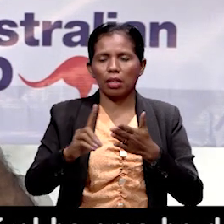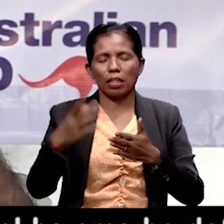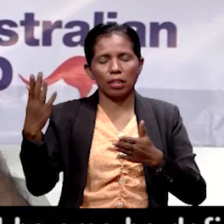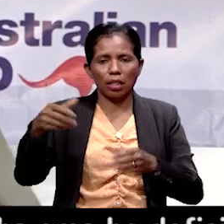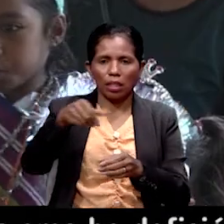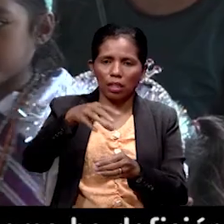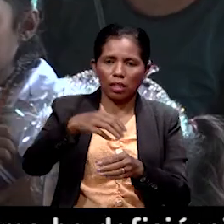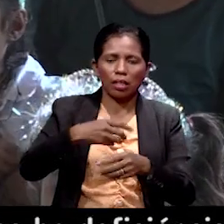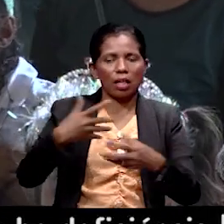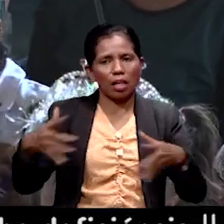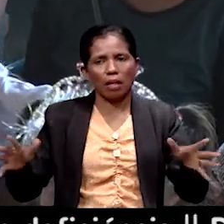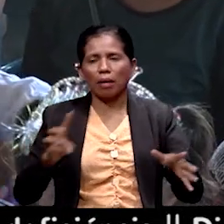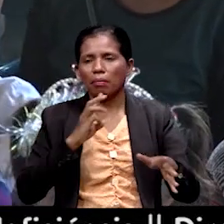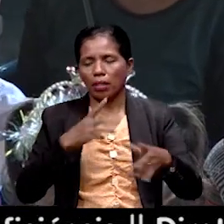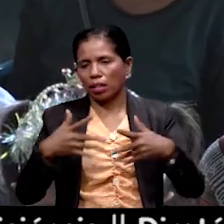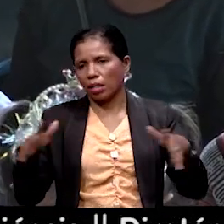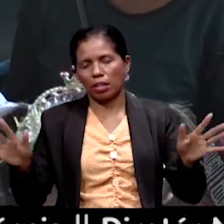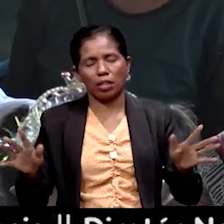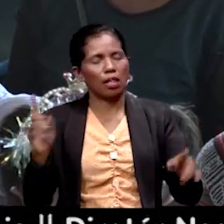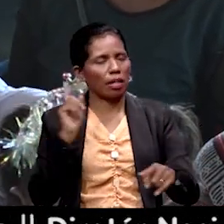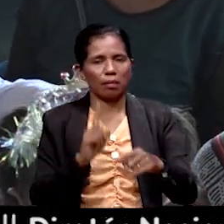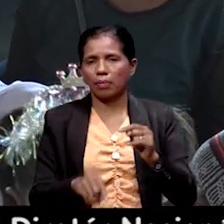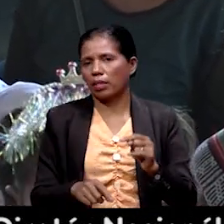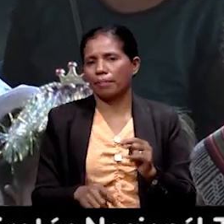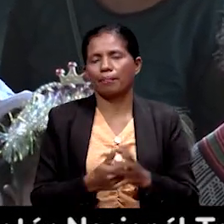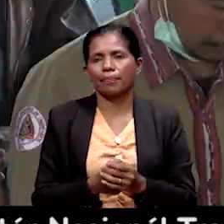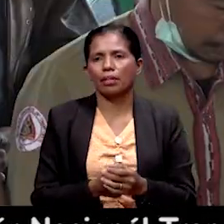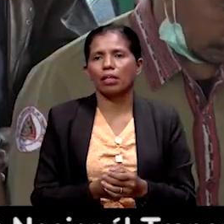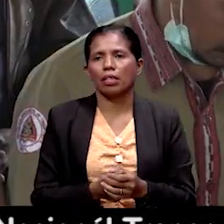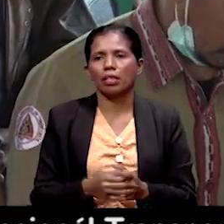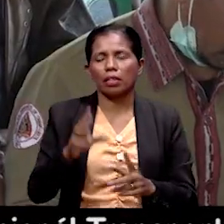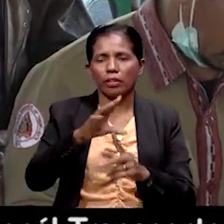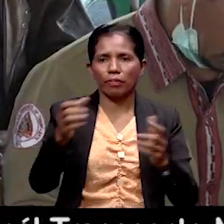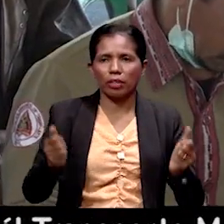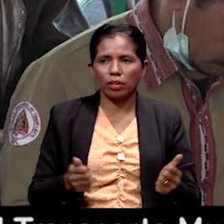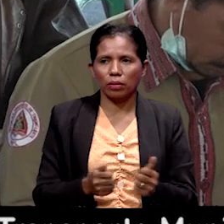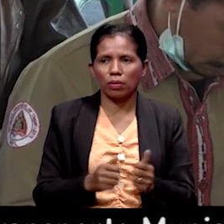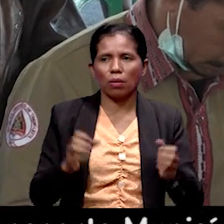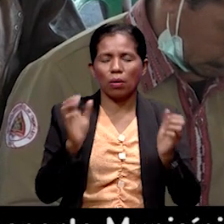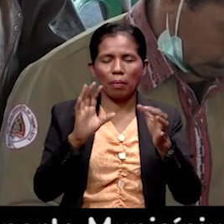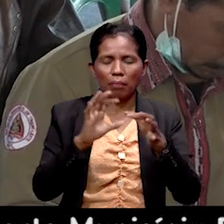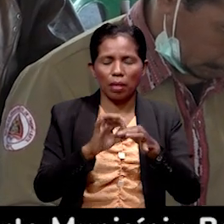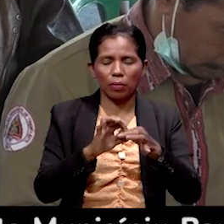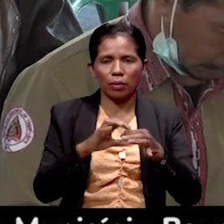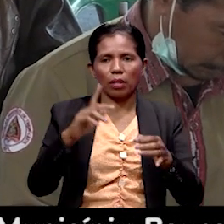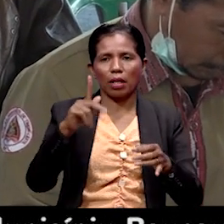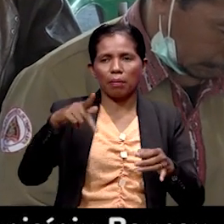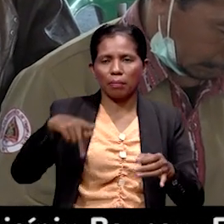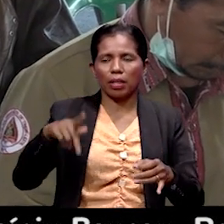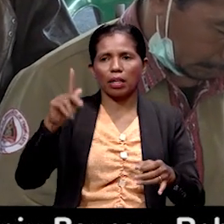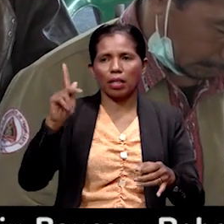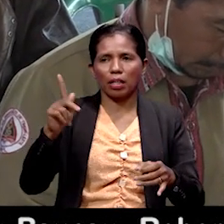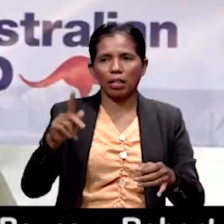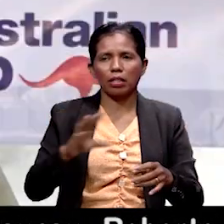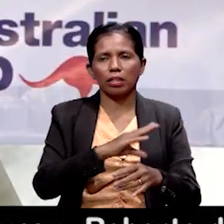halaiketa, be halaiketa. É la bela. Se ida nem acontece, na se suku, o membros ka peka sira, liu mão